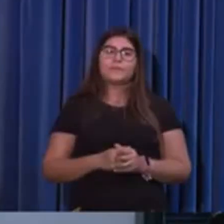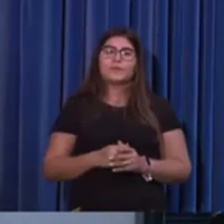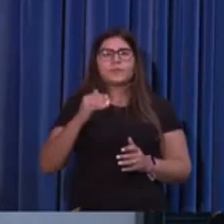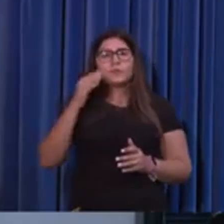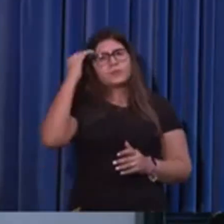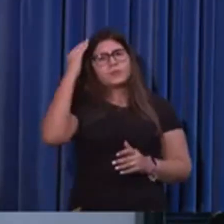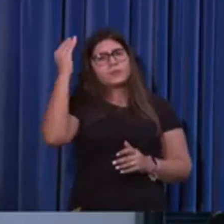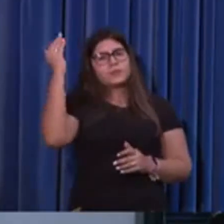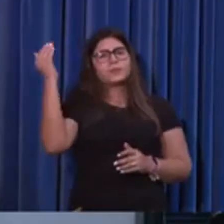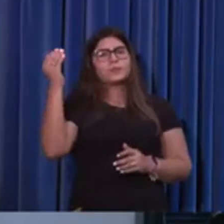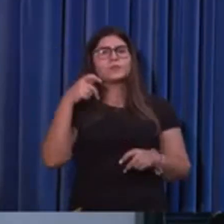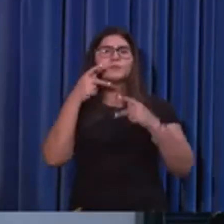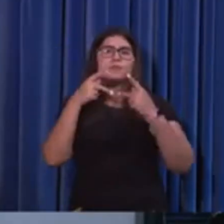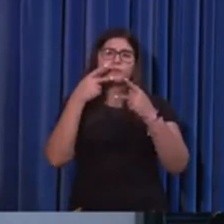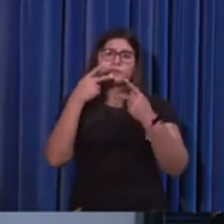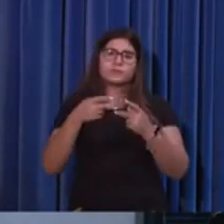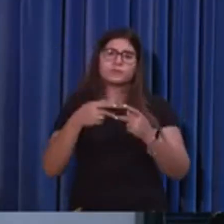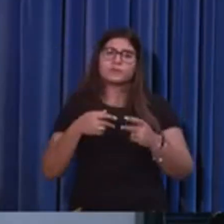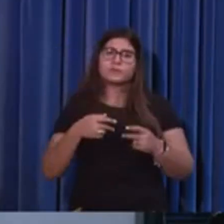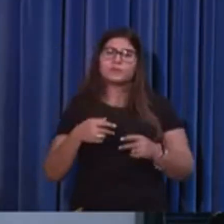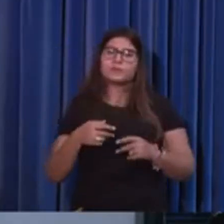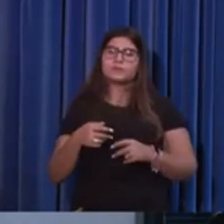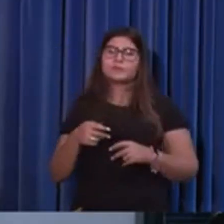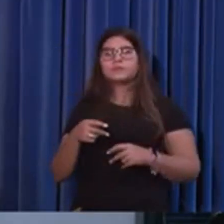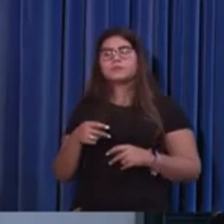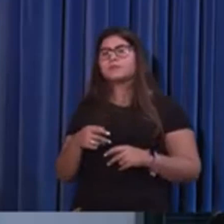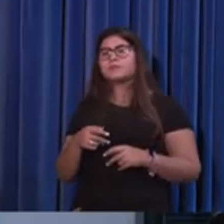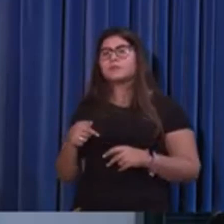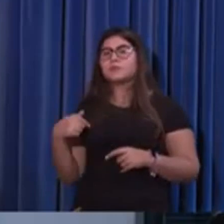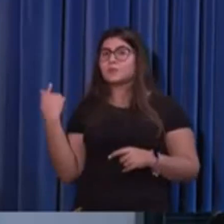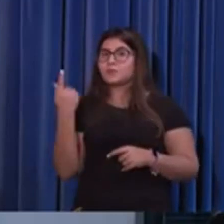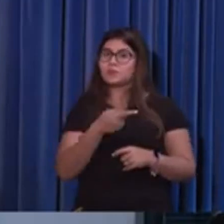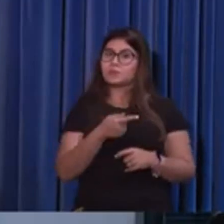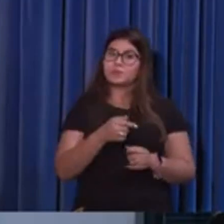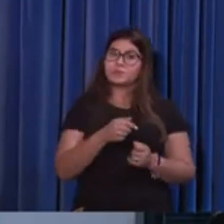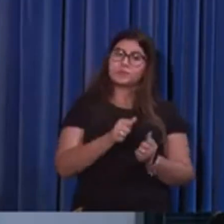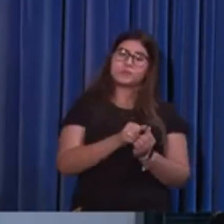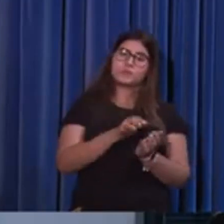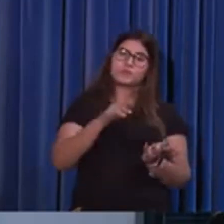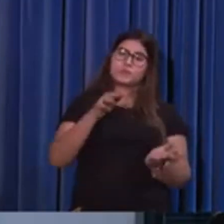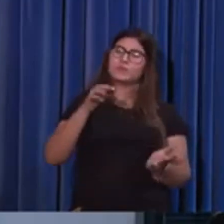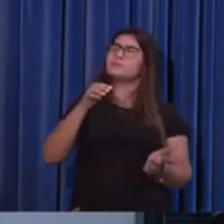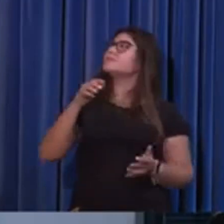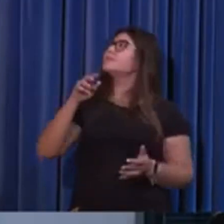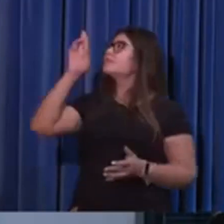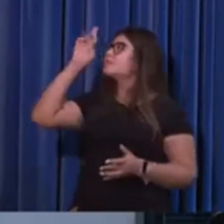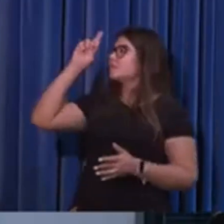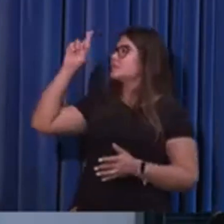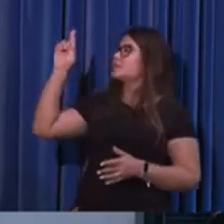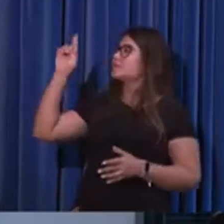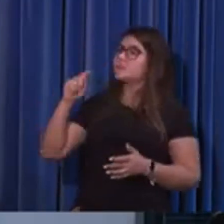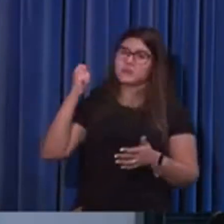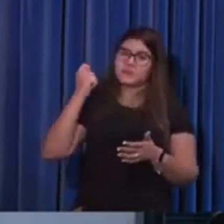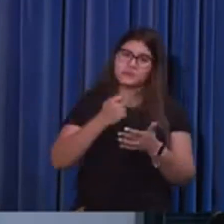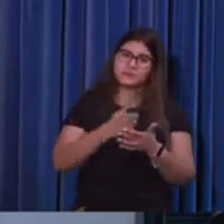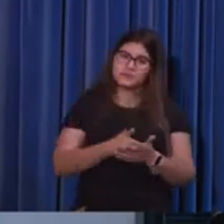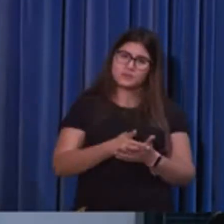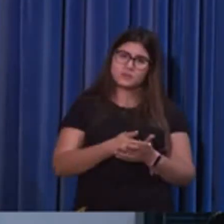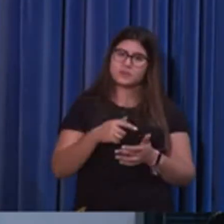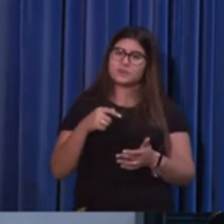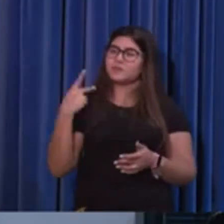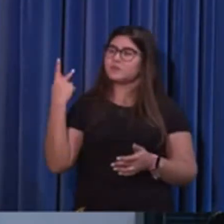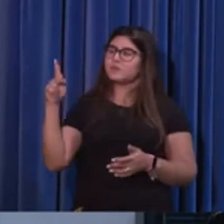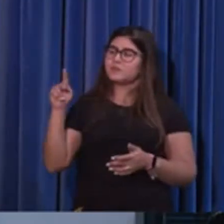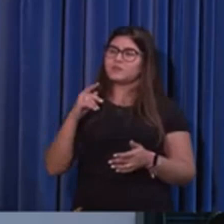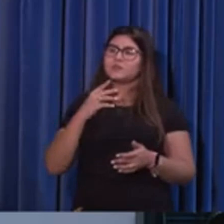diz assim, para Ele nós somos preciosos. Ele comprou-nos com o seu sangue.